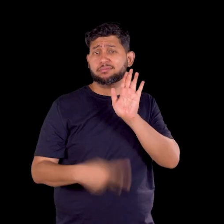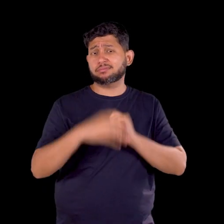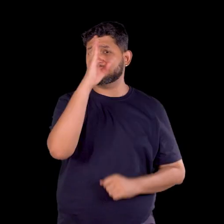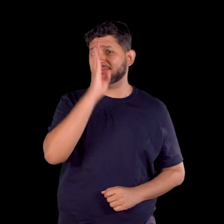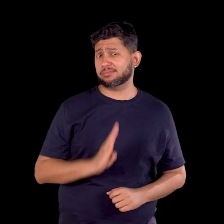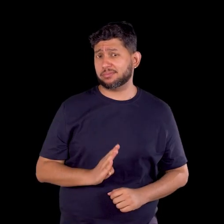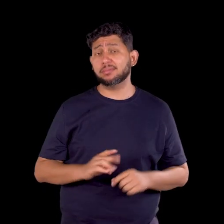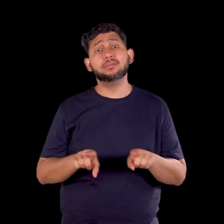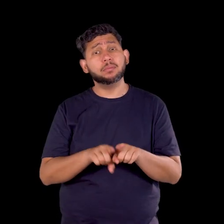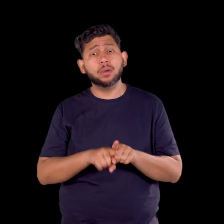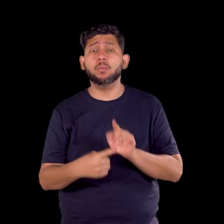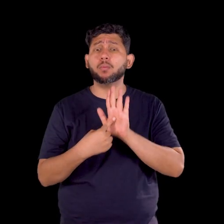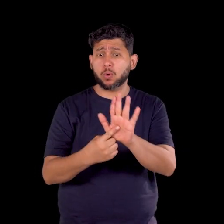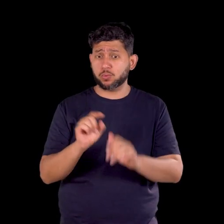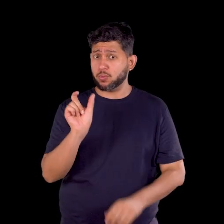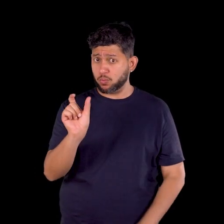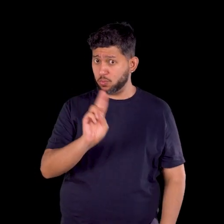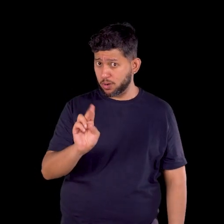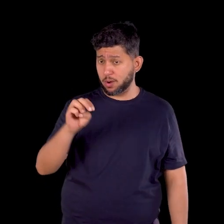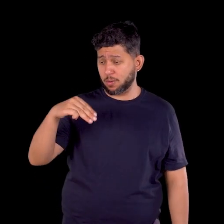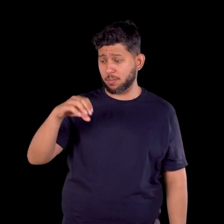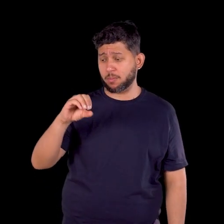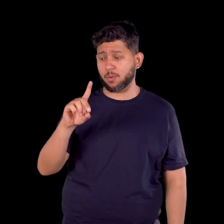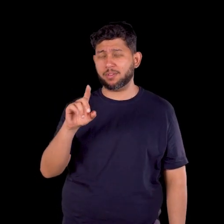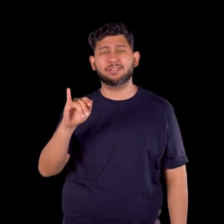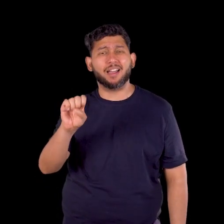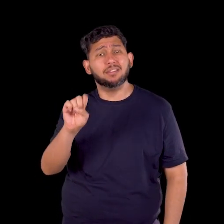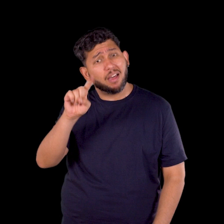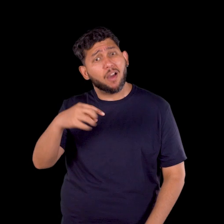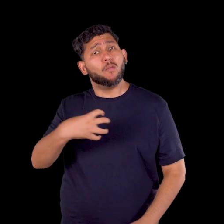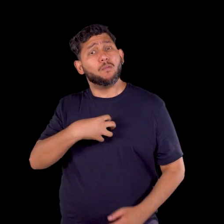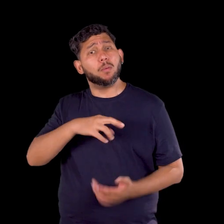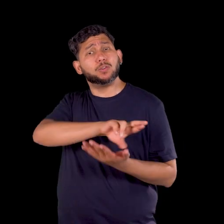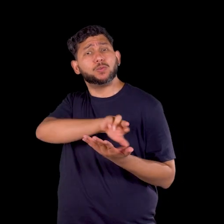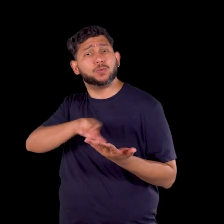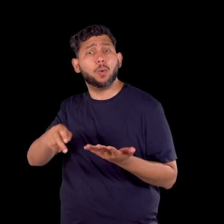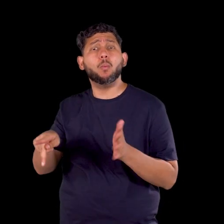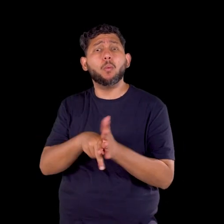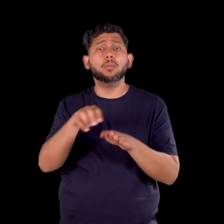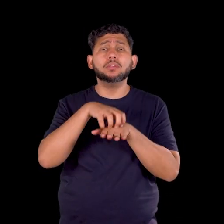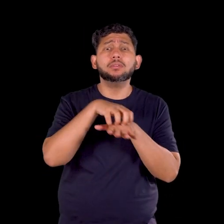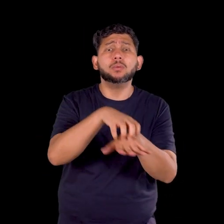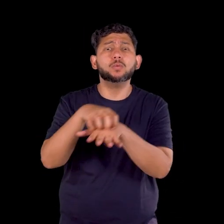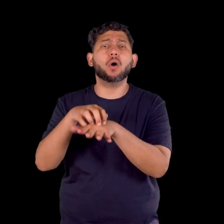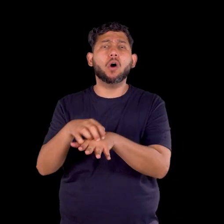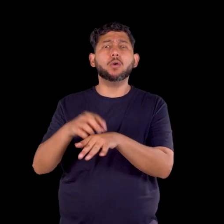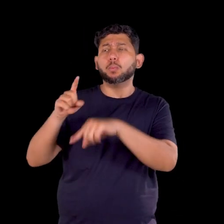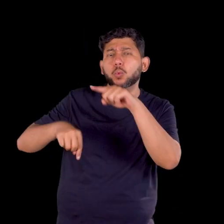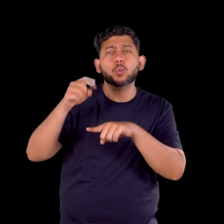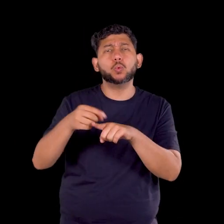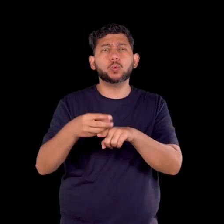a importância dos modais de transportes e de logística, partes fundamentais para o crescimento econômico do país.